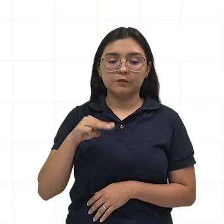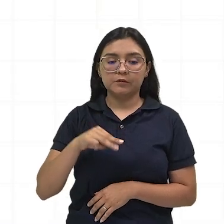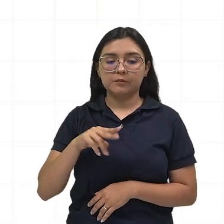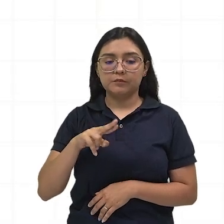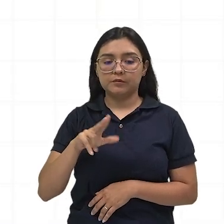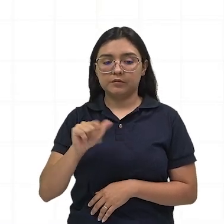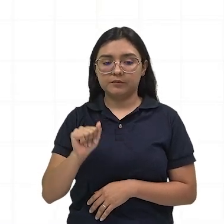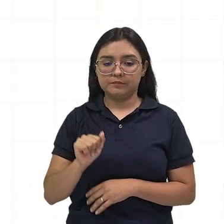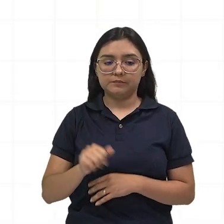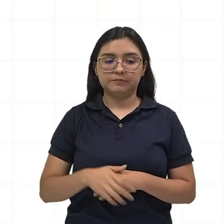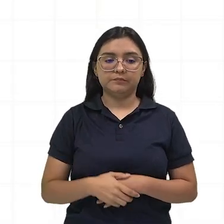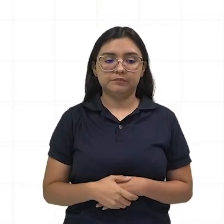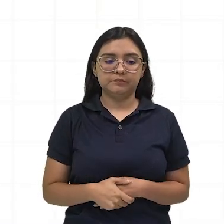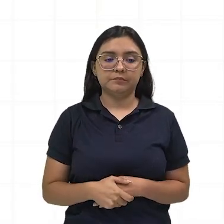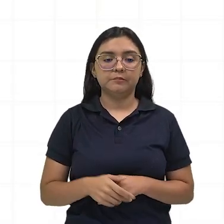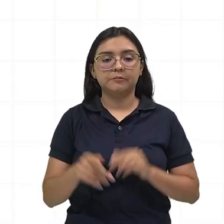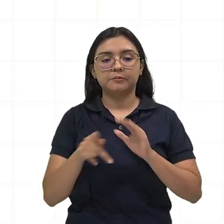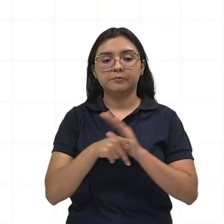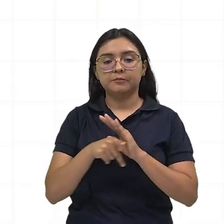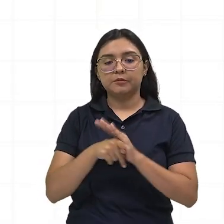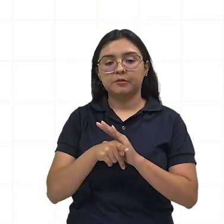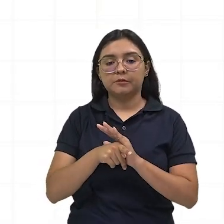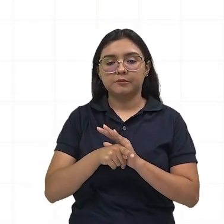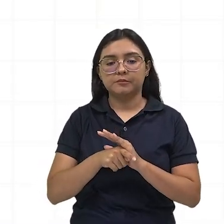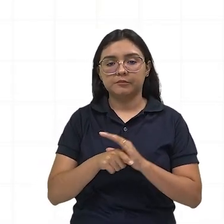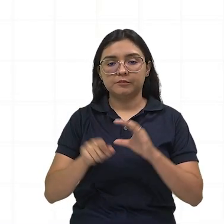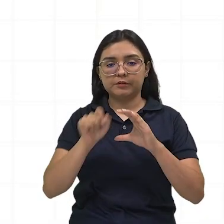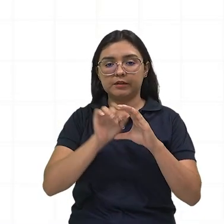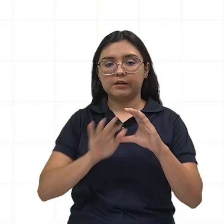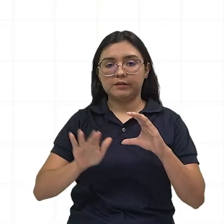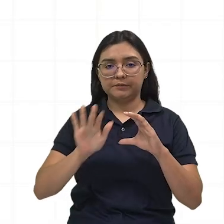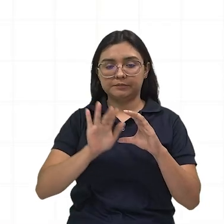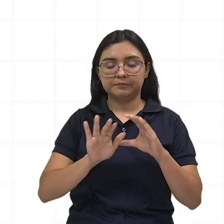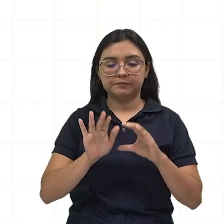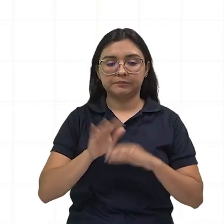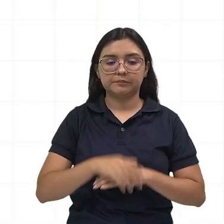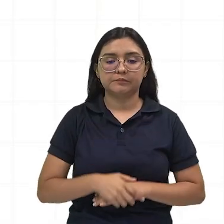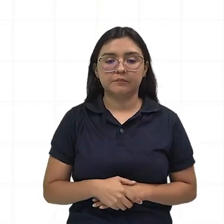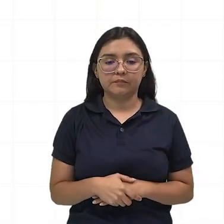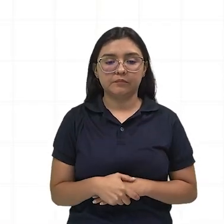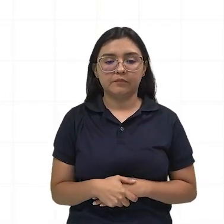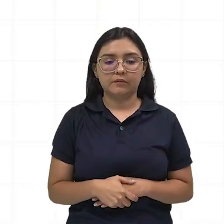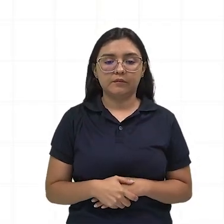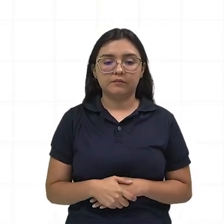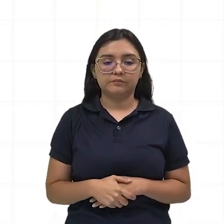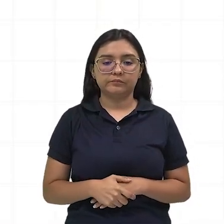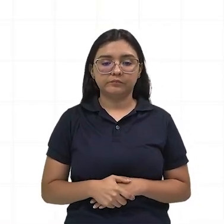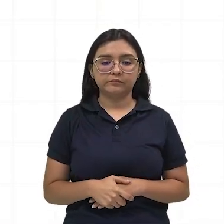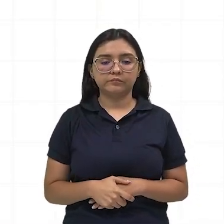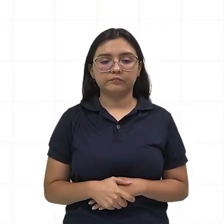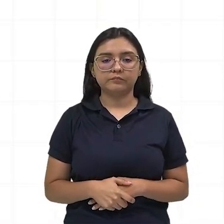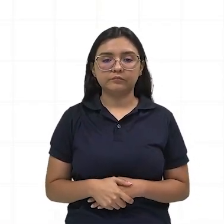fórmula da área do círculo. Ó.